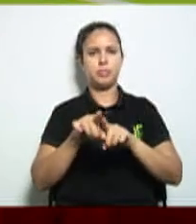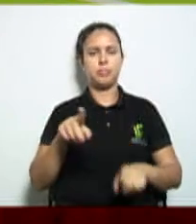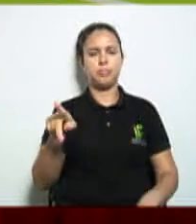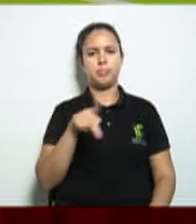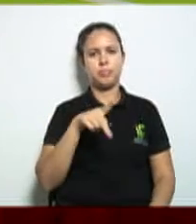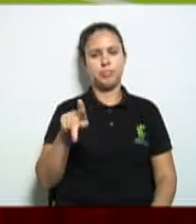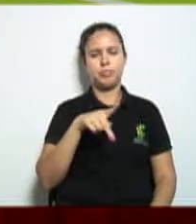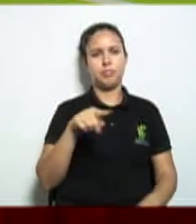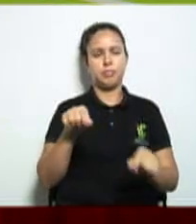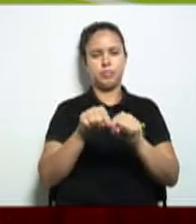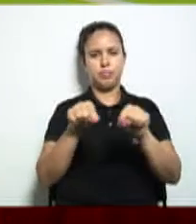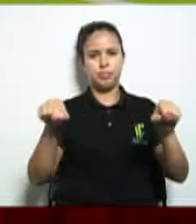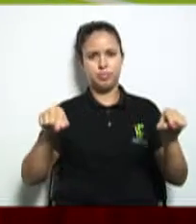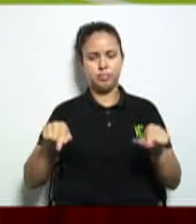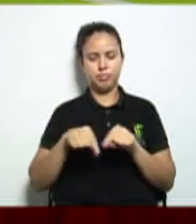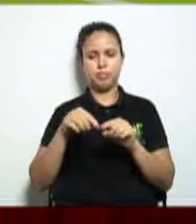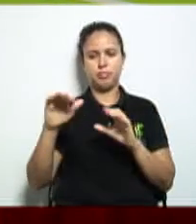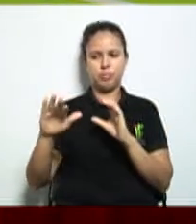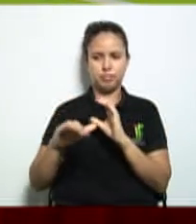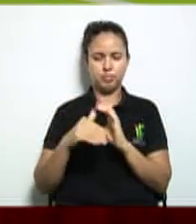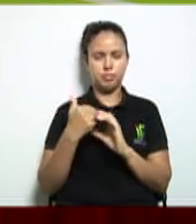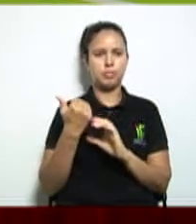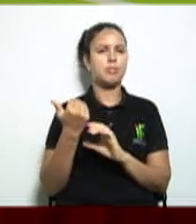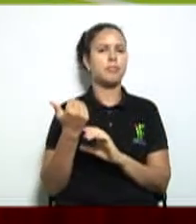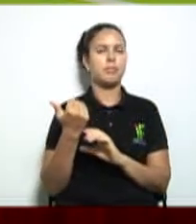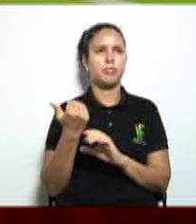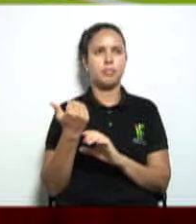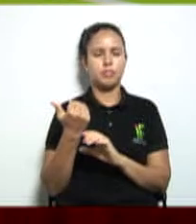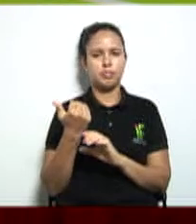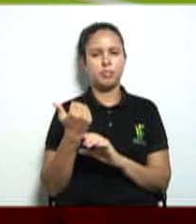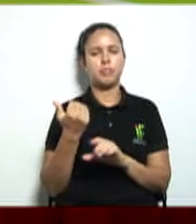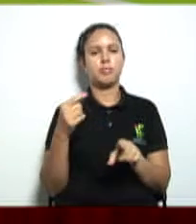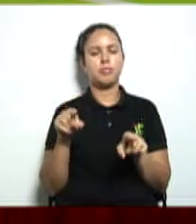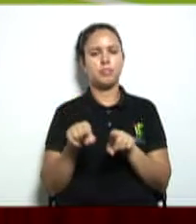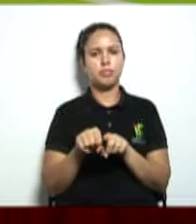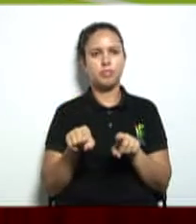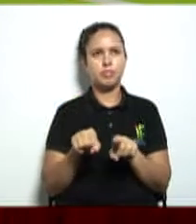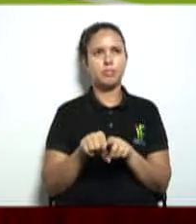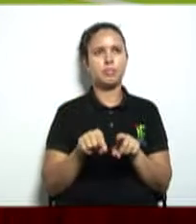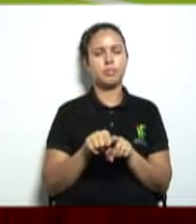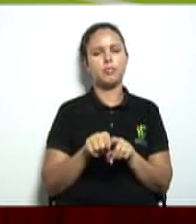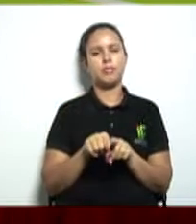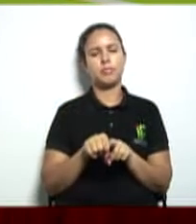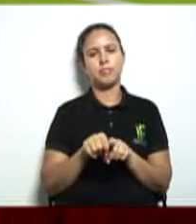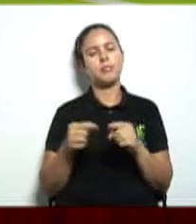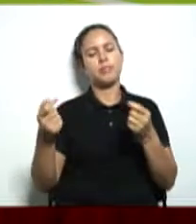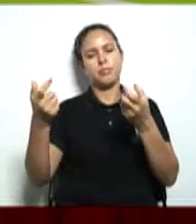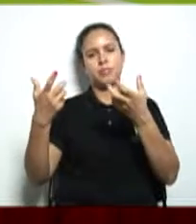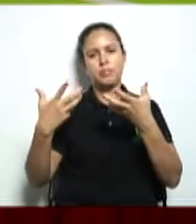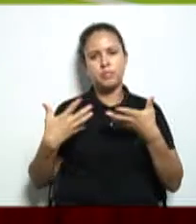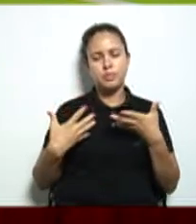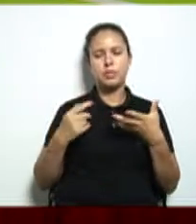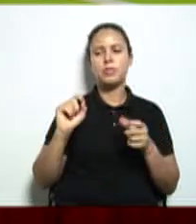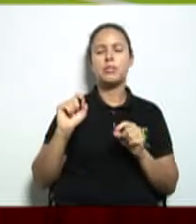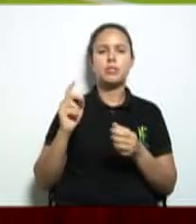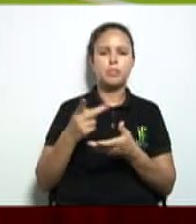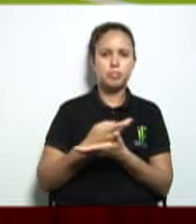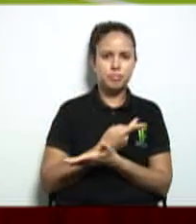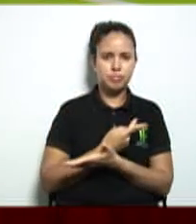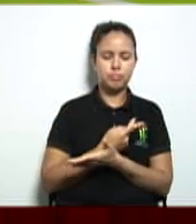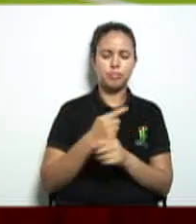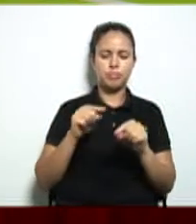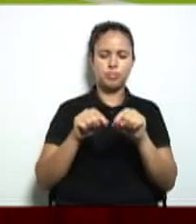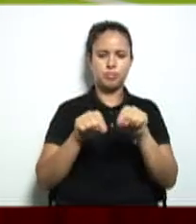fica mandando as mensagens, fica falando pra gente o que está acontecendo, né? Enfim, olha